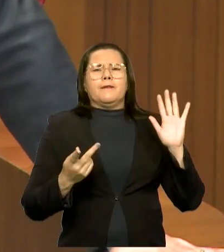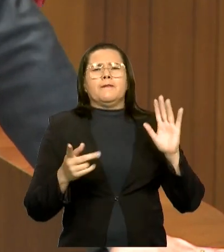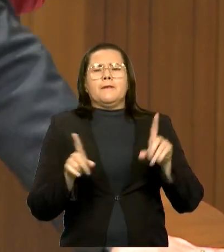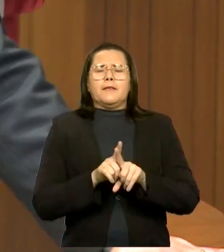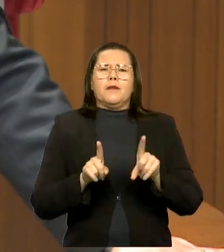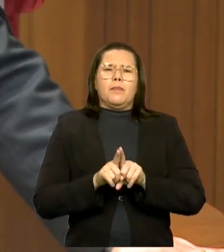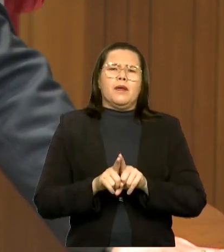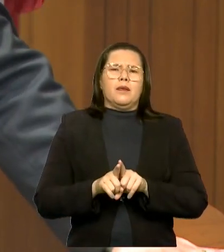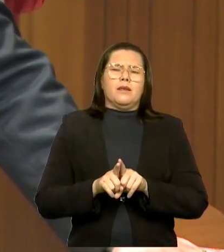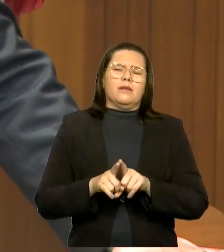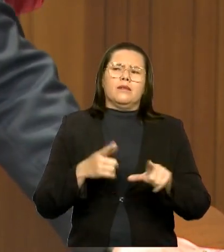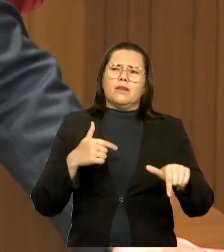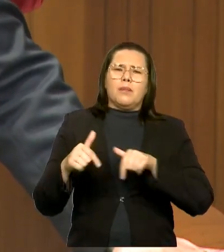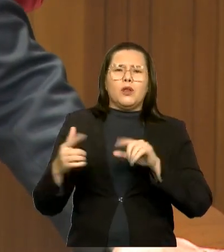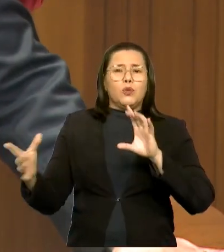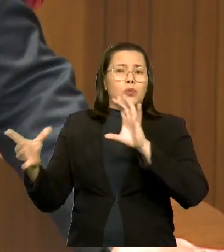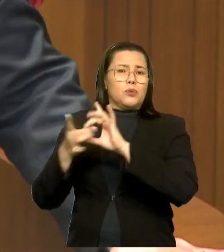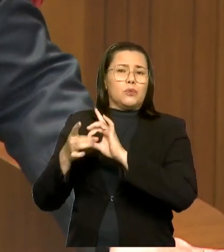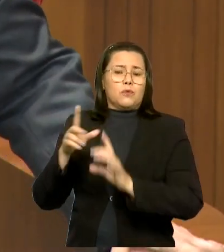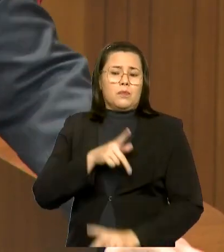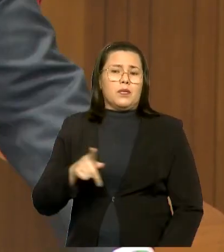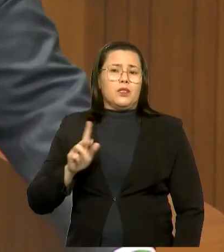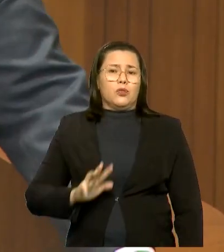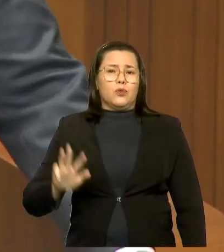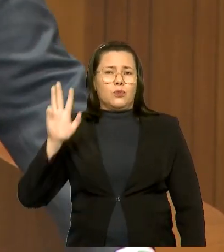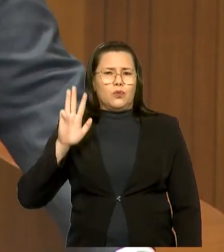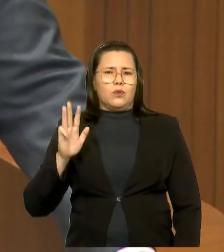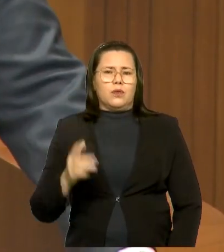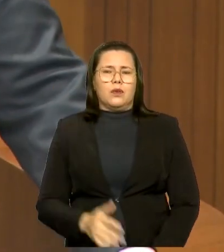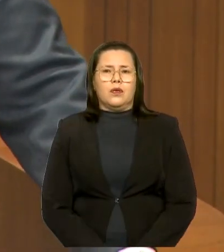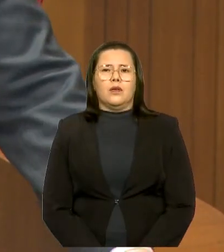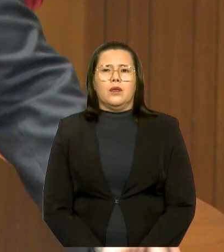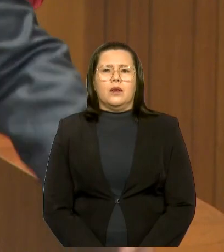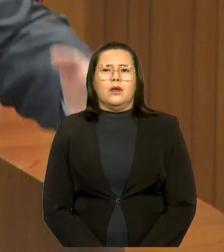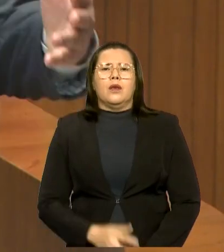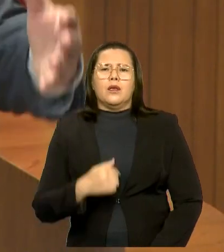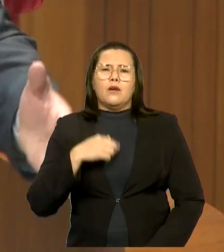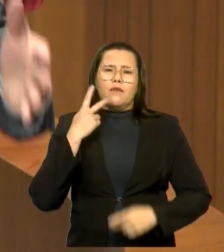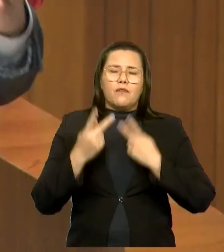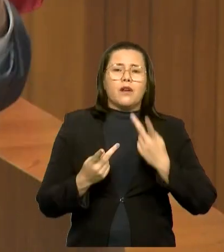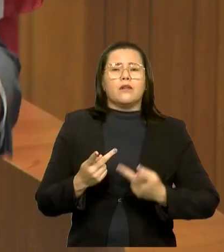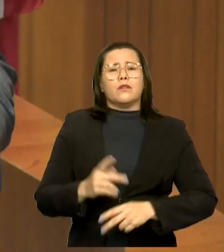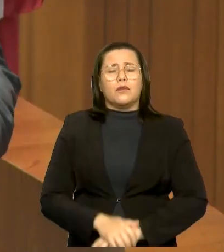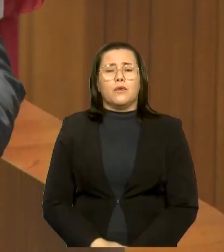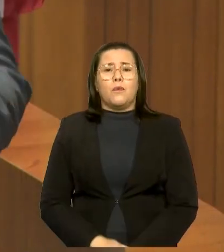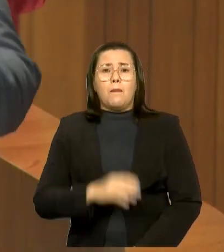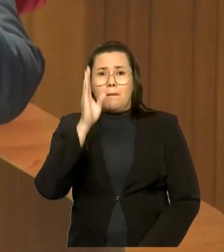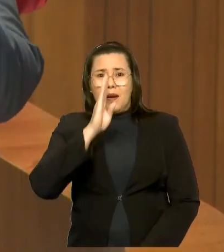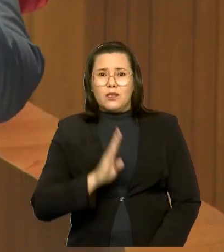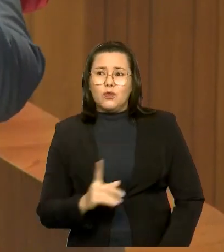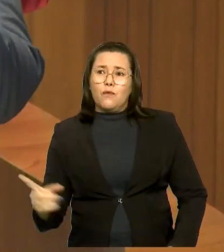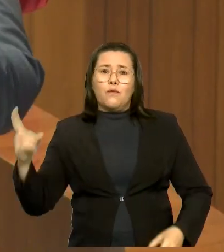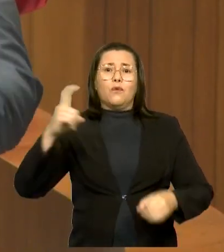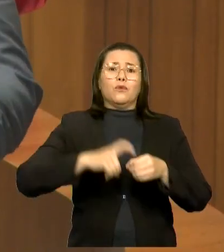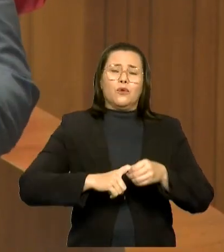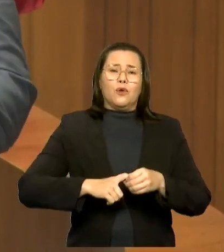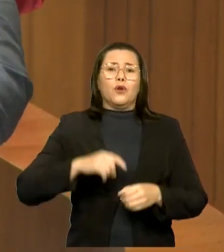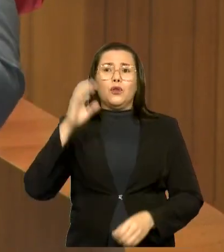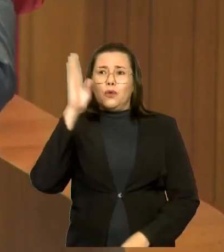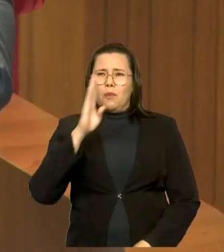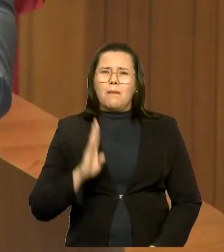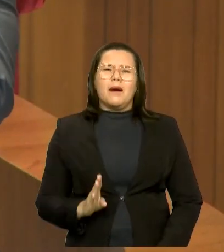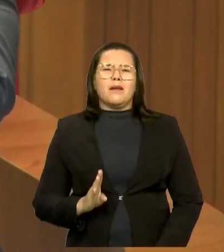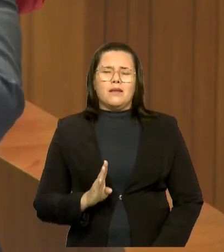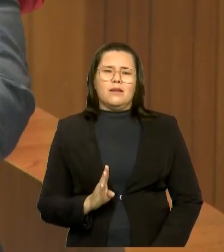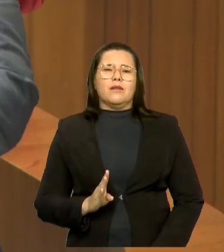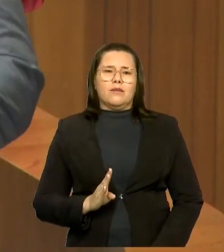transformando o Brasil. Mas eu sempre brinco aqui que o Brasil voltou e o Maranhão está chegando, porque agora, finalmente, há um casamento pleno